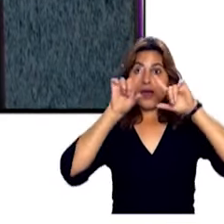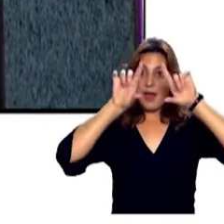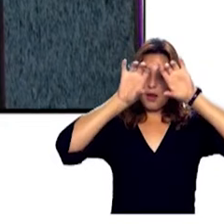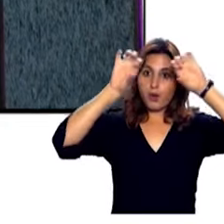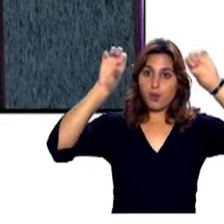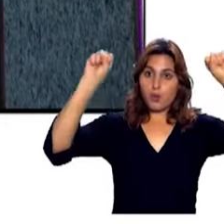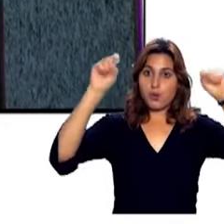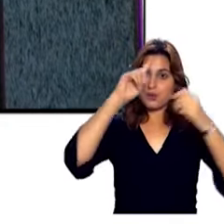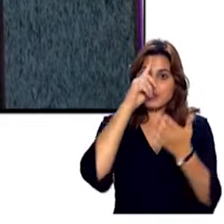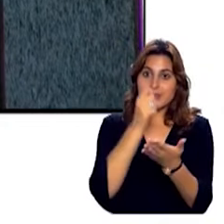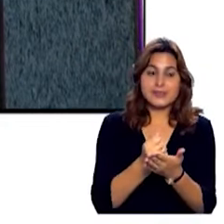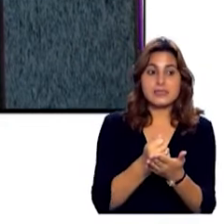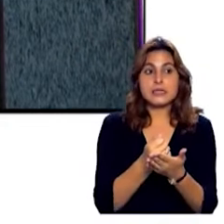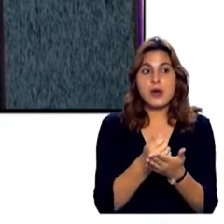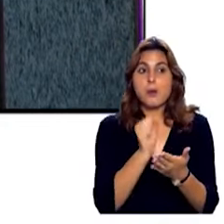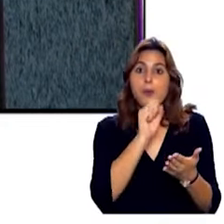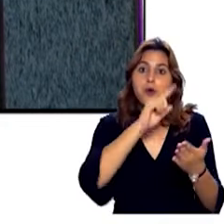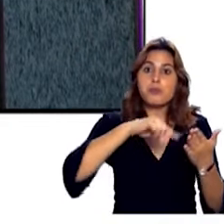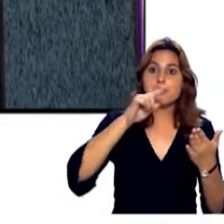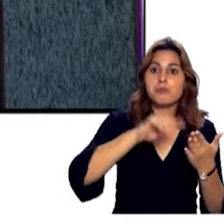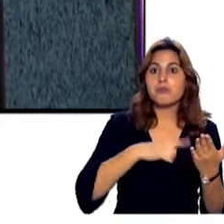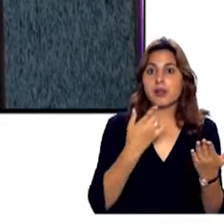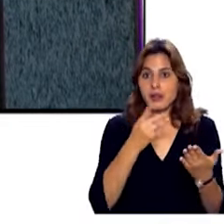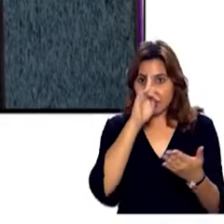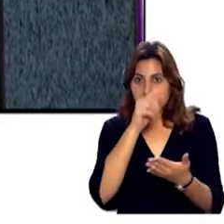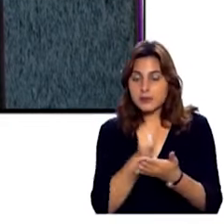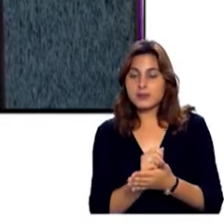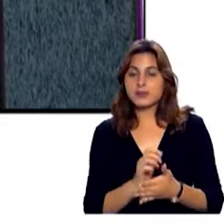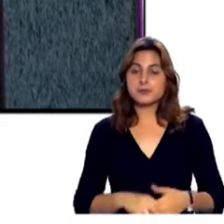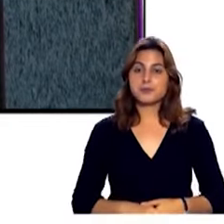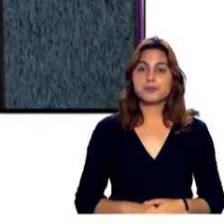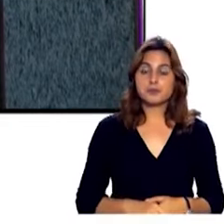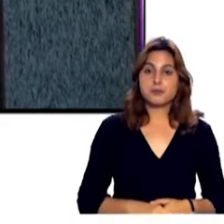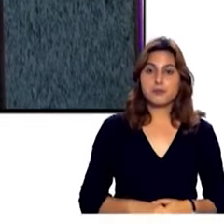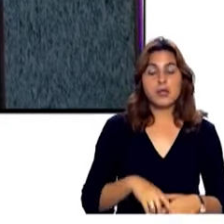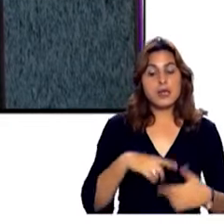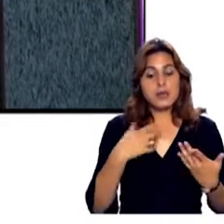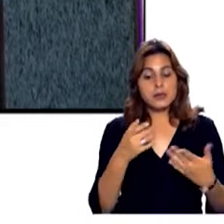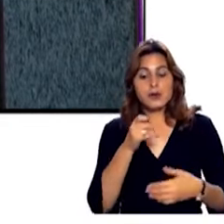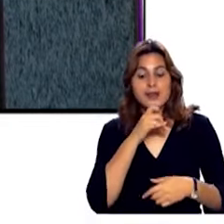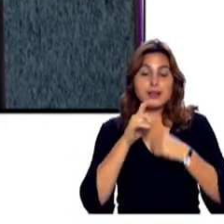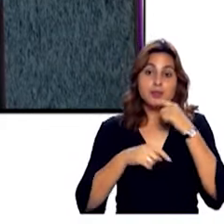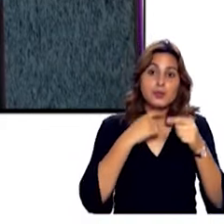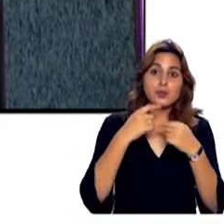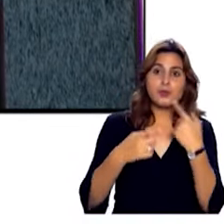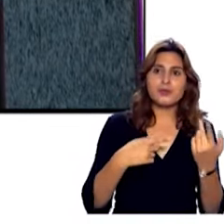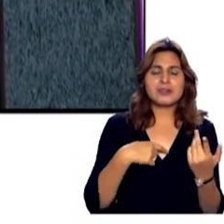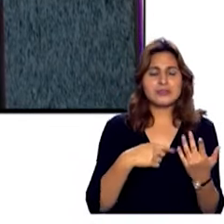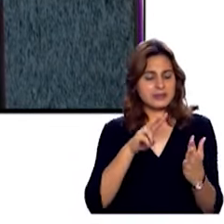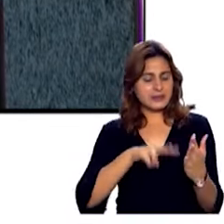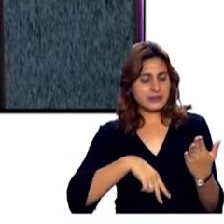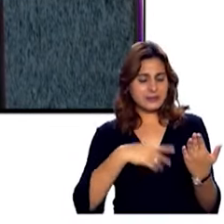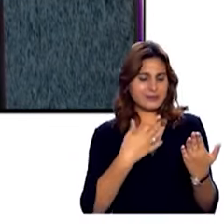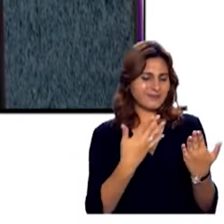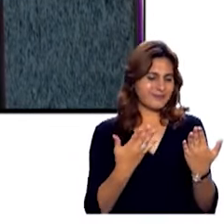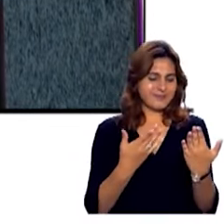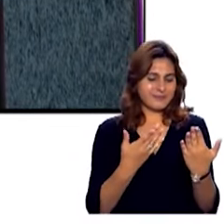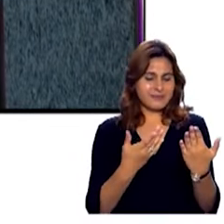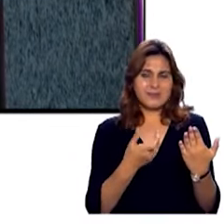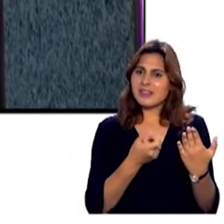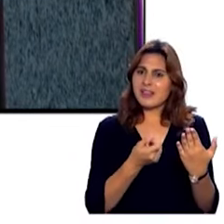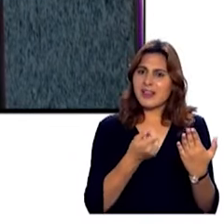cassação tanto é que ela tem que demonstrar para suscitar dúvida que não CONSEG interpretar nos termos